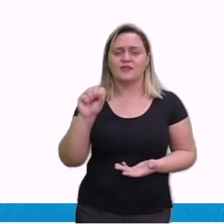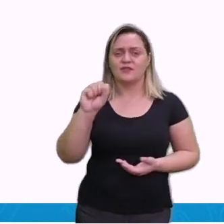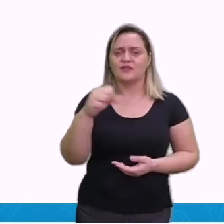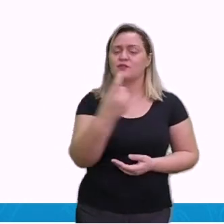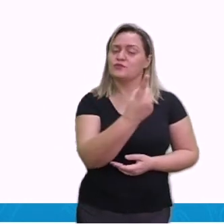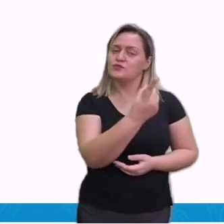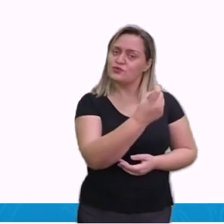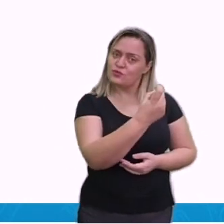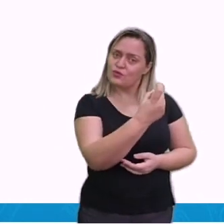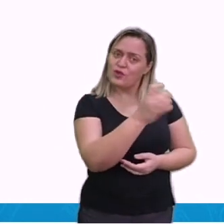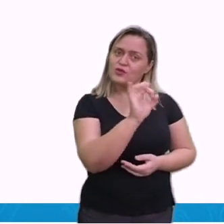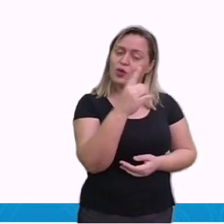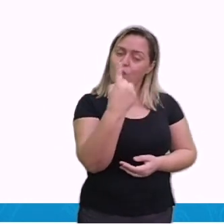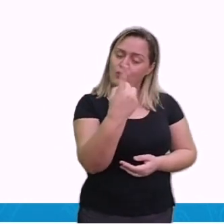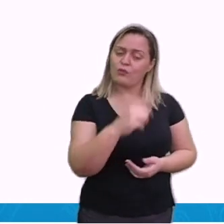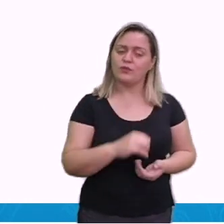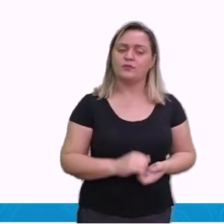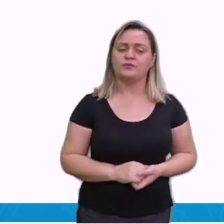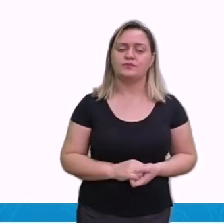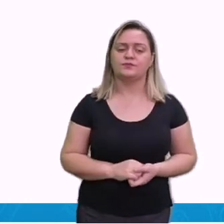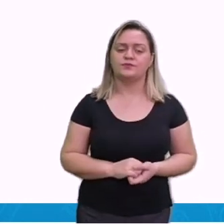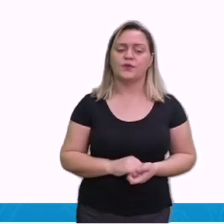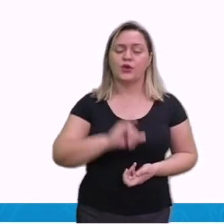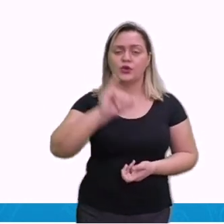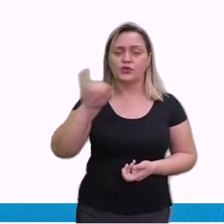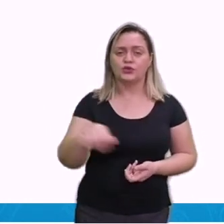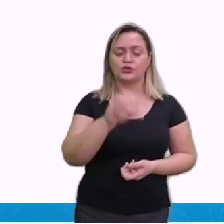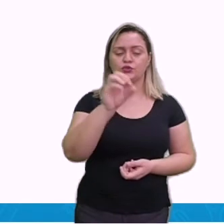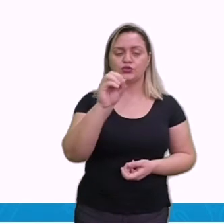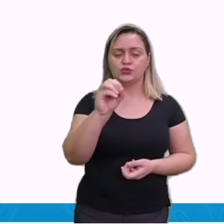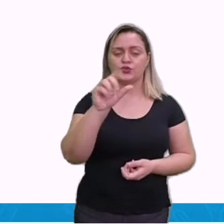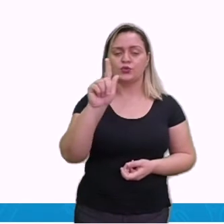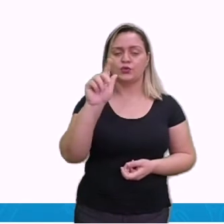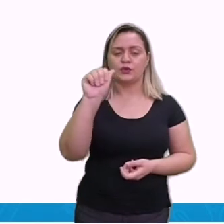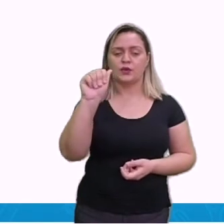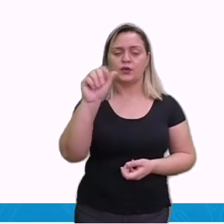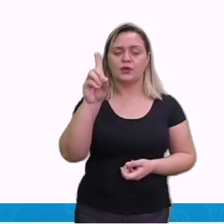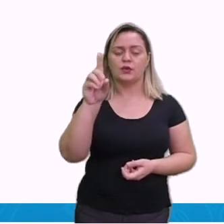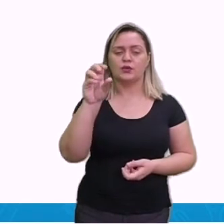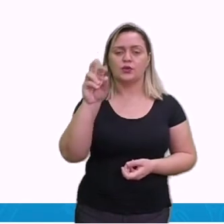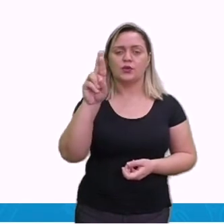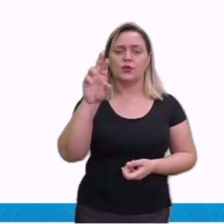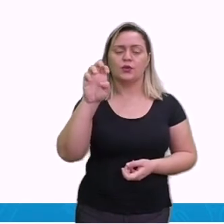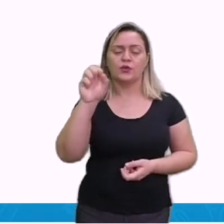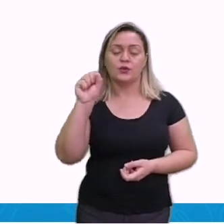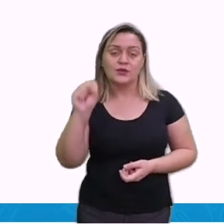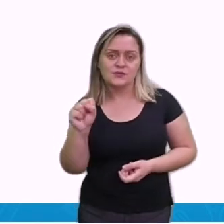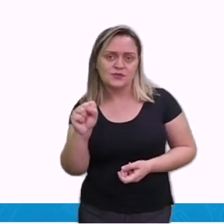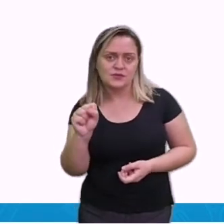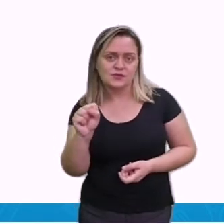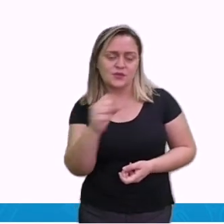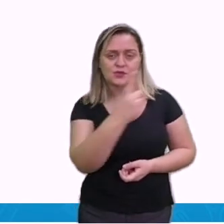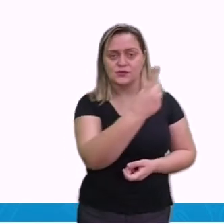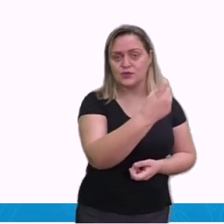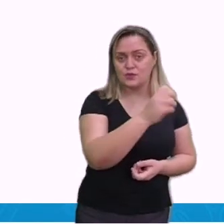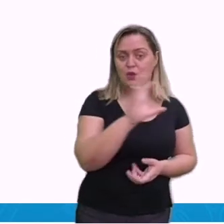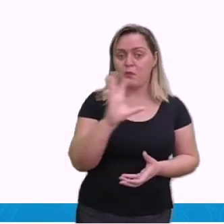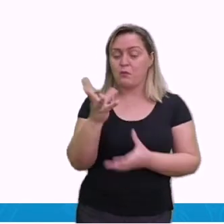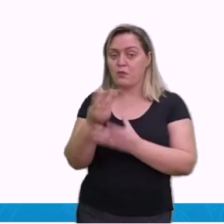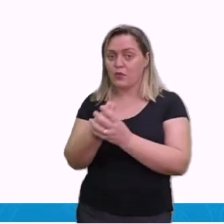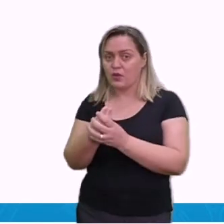é plural. É formiga. Essa vai ficar sozinho com vocês. Formiga, singular ou